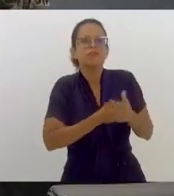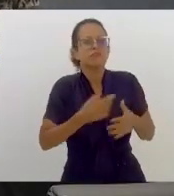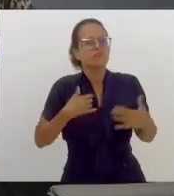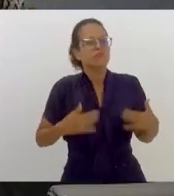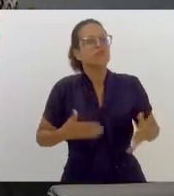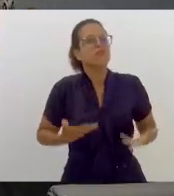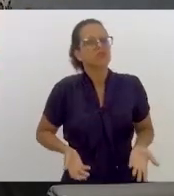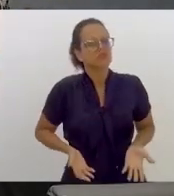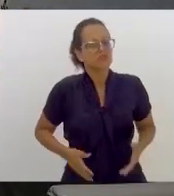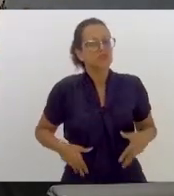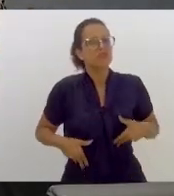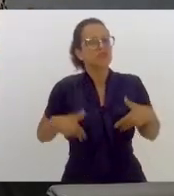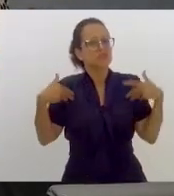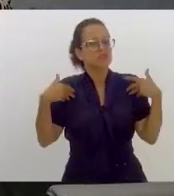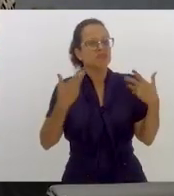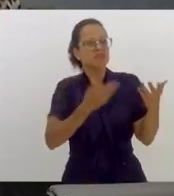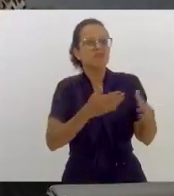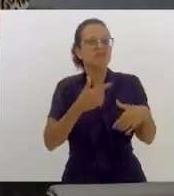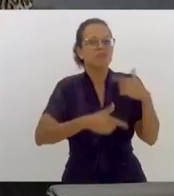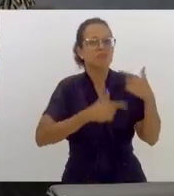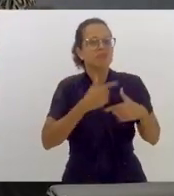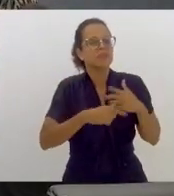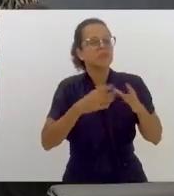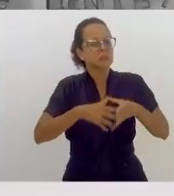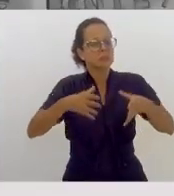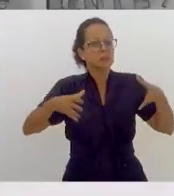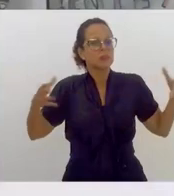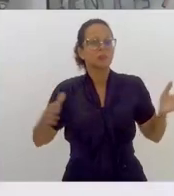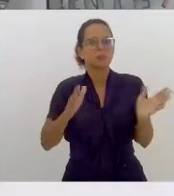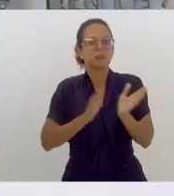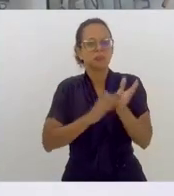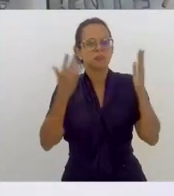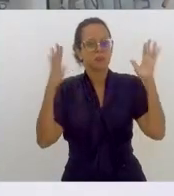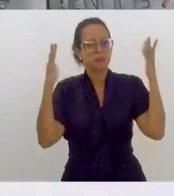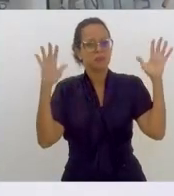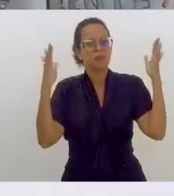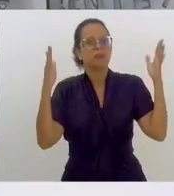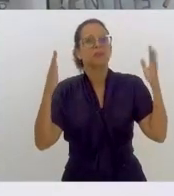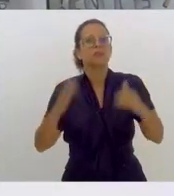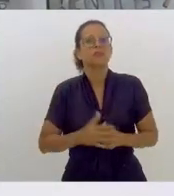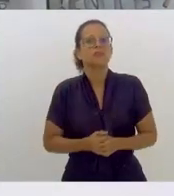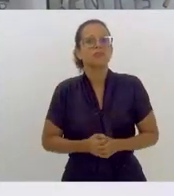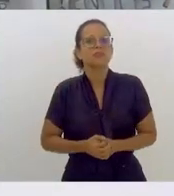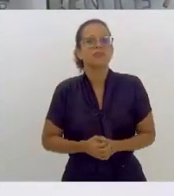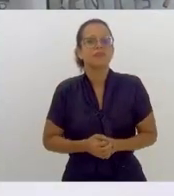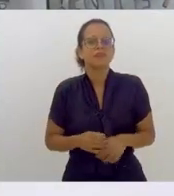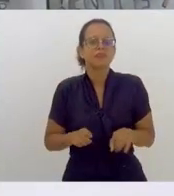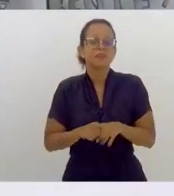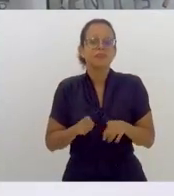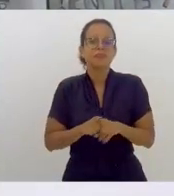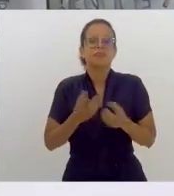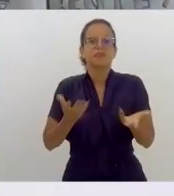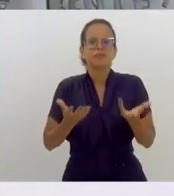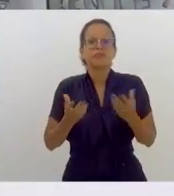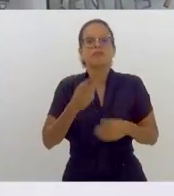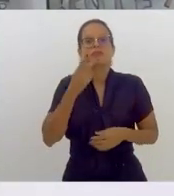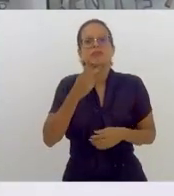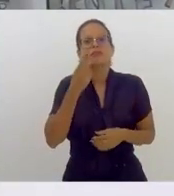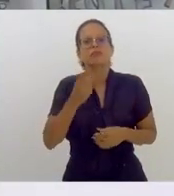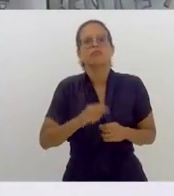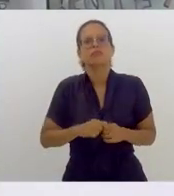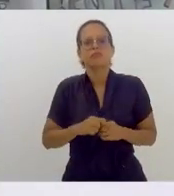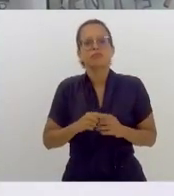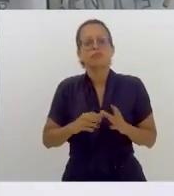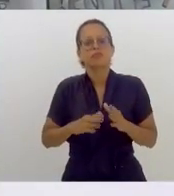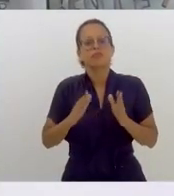orgulho desse trabalho, que ele se expanda cada vez mais. Parabéns. Queria também falar da derrubada